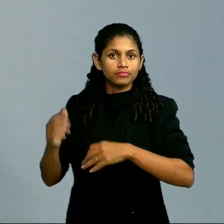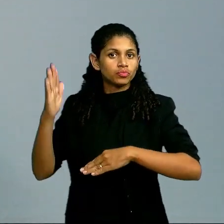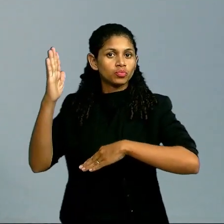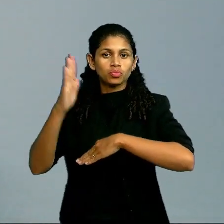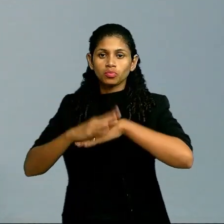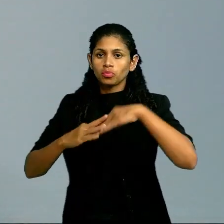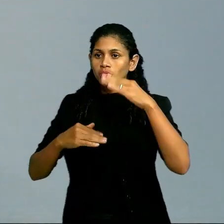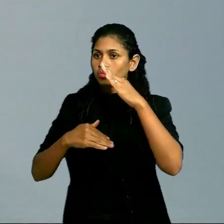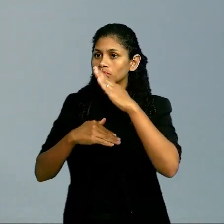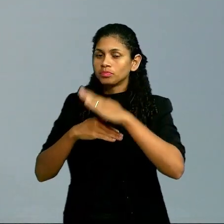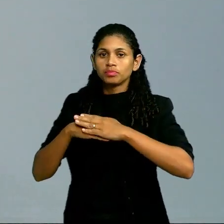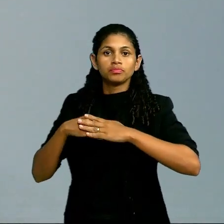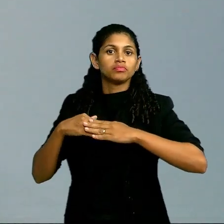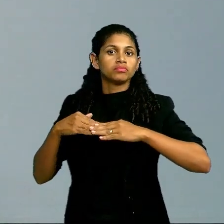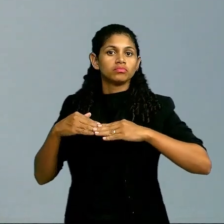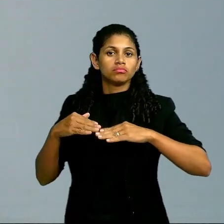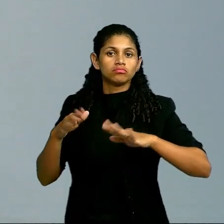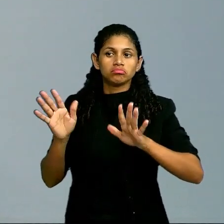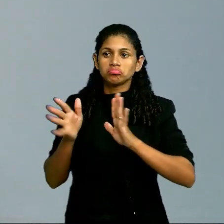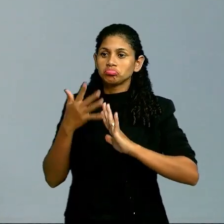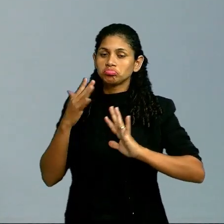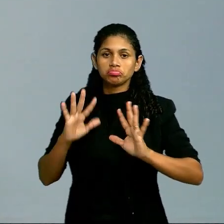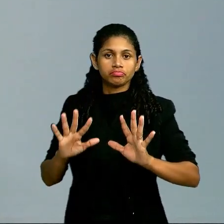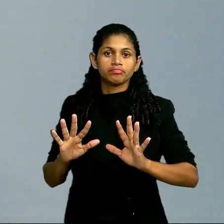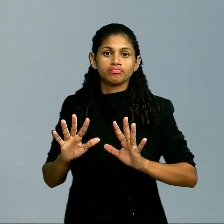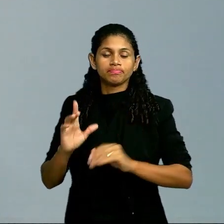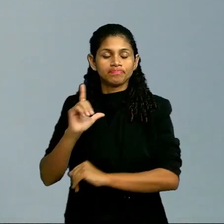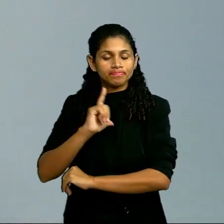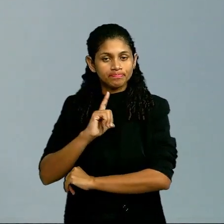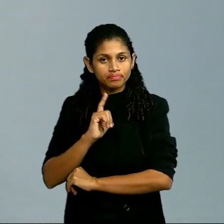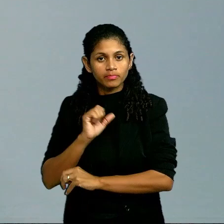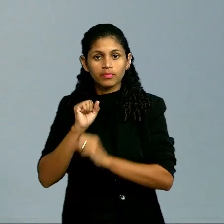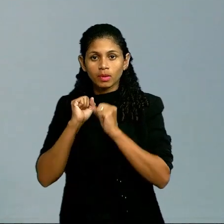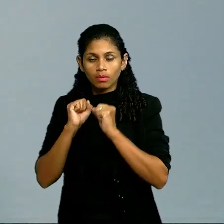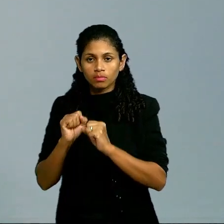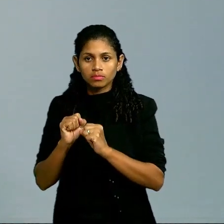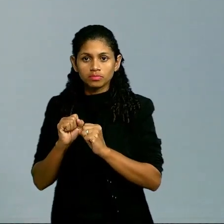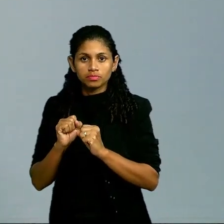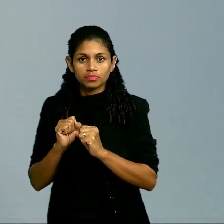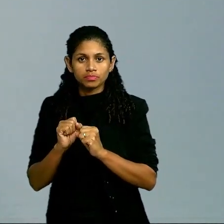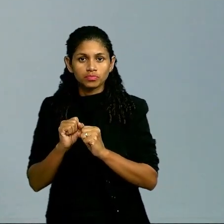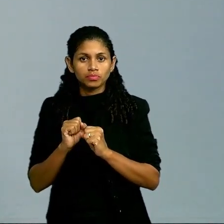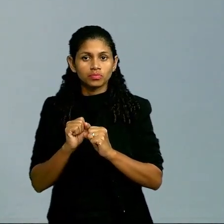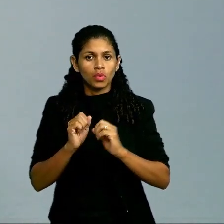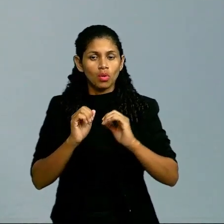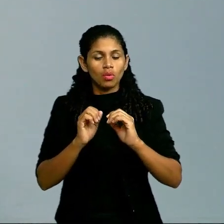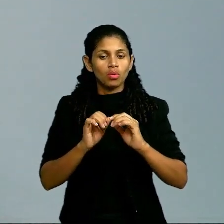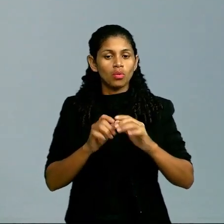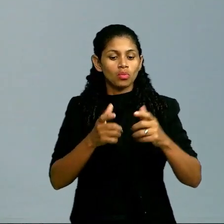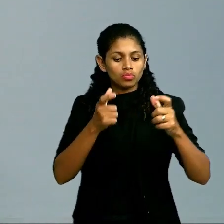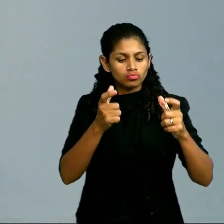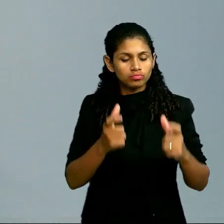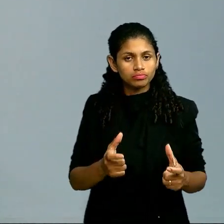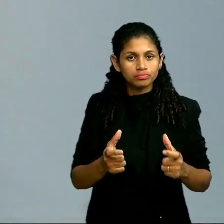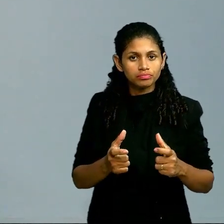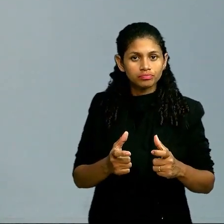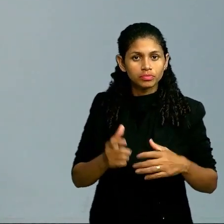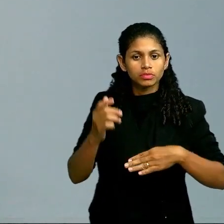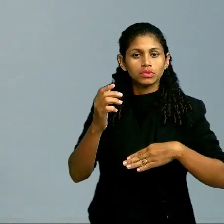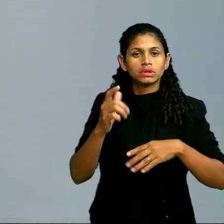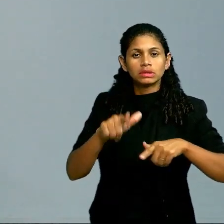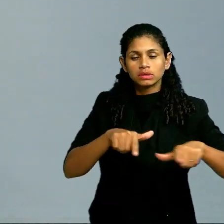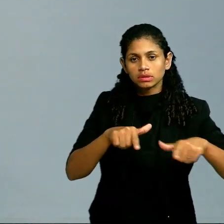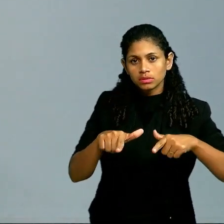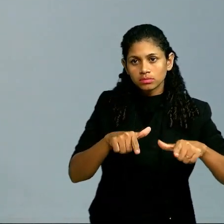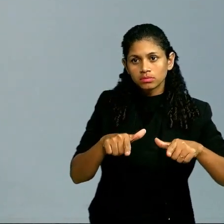formação que você tiver, tá? Ou setor de trabalho, qualquer canto. Grandezas e medidas